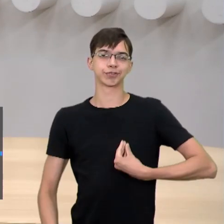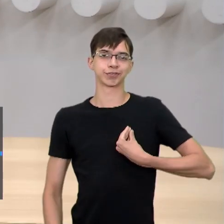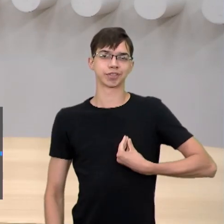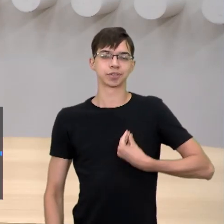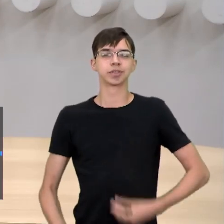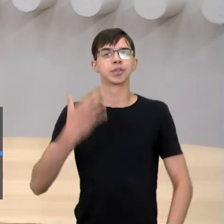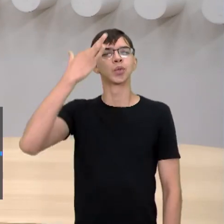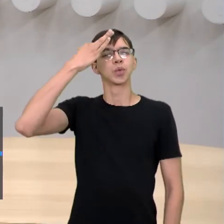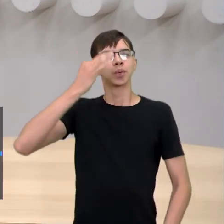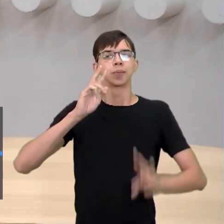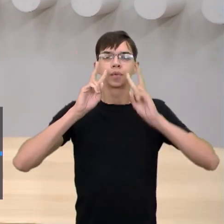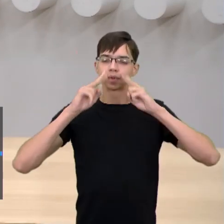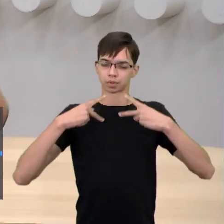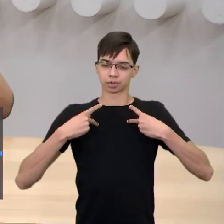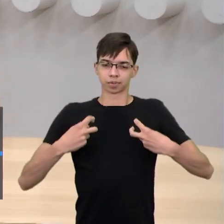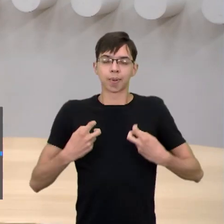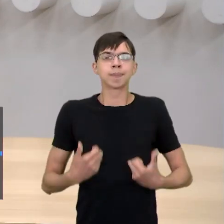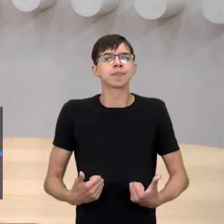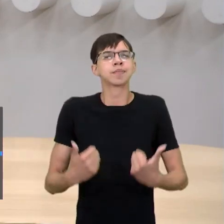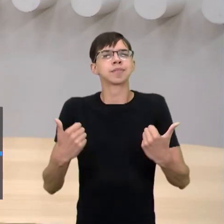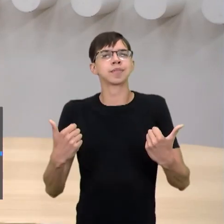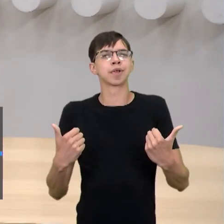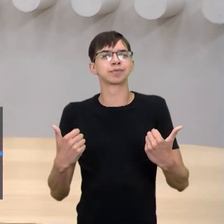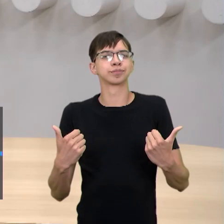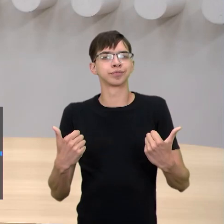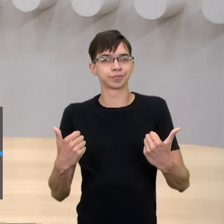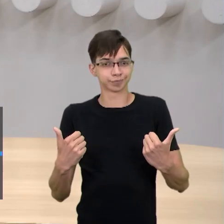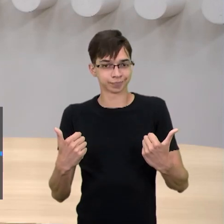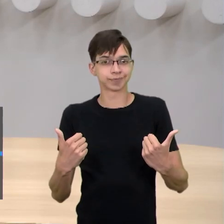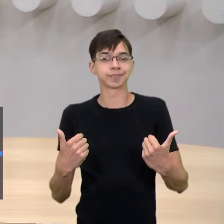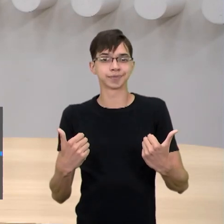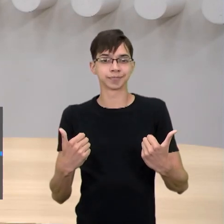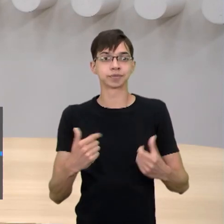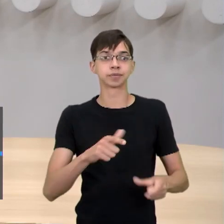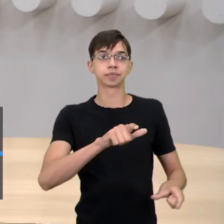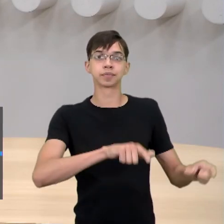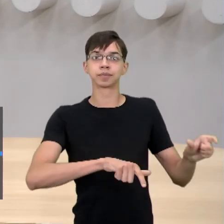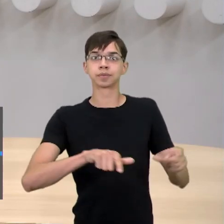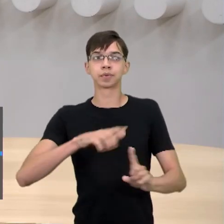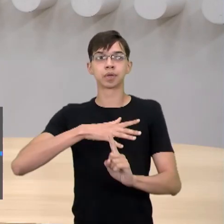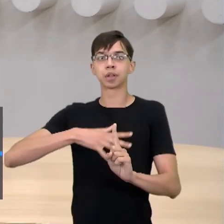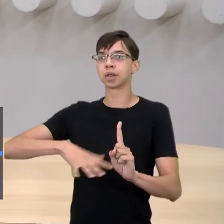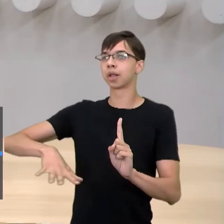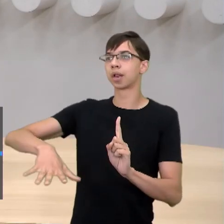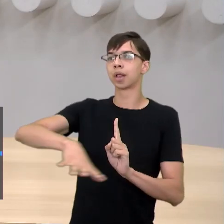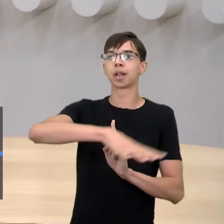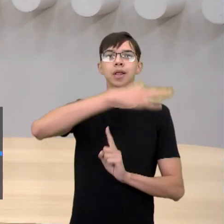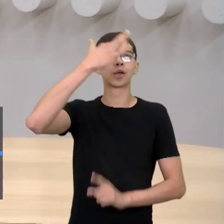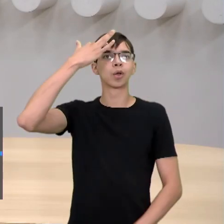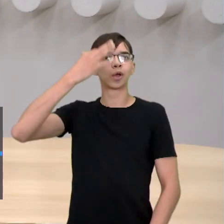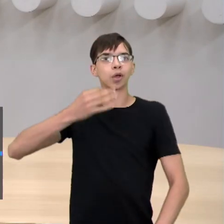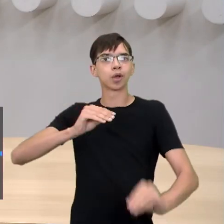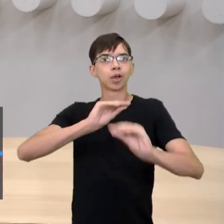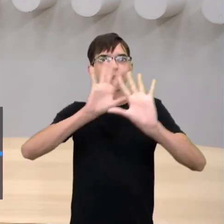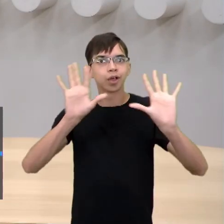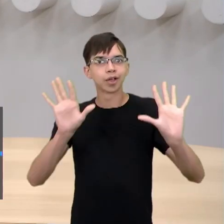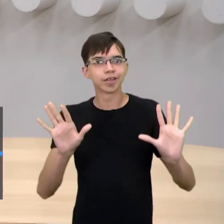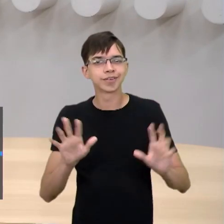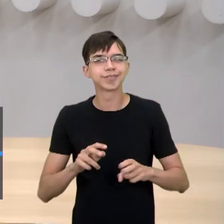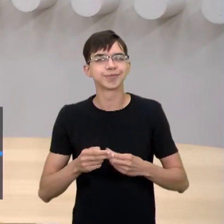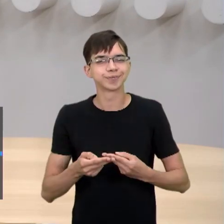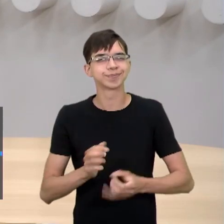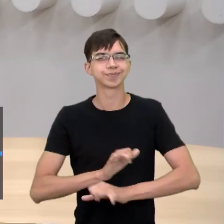entender melhor, se compreender melhor, a gente também possa compreender melhor o mundo à nossa volta. E essa é a ideia, né? Porque não só eu